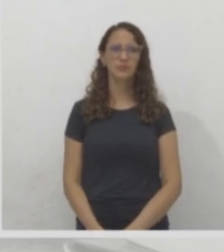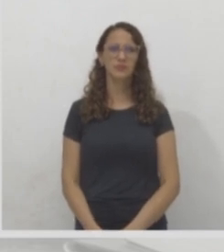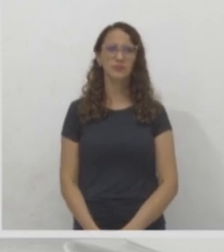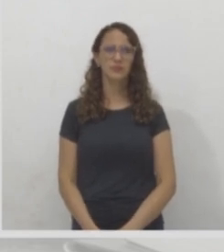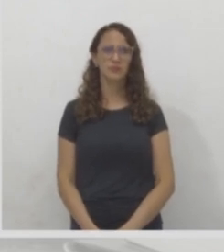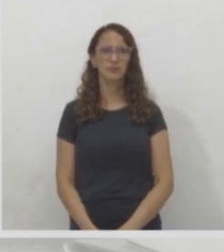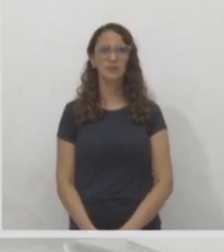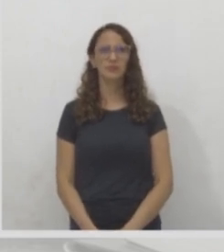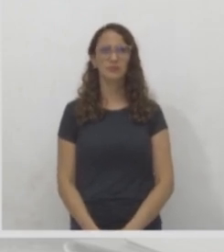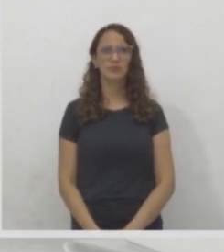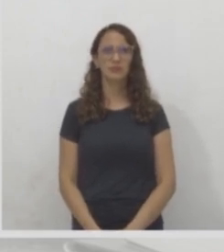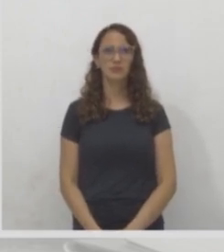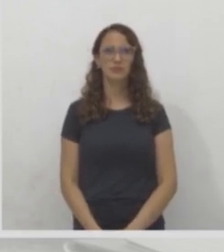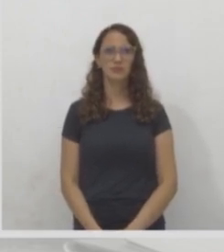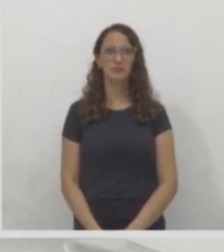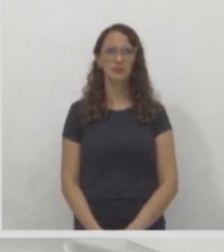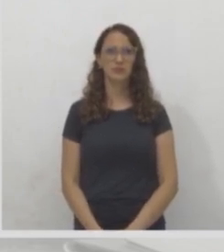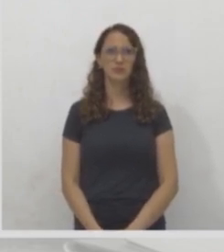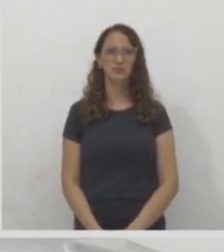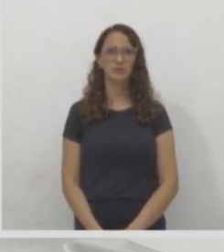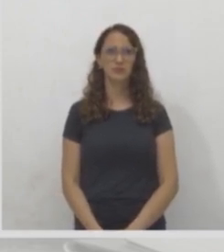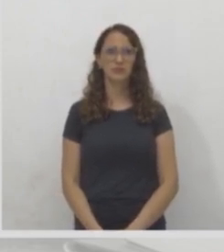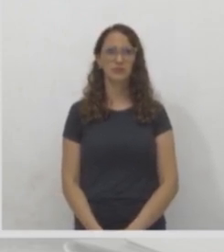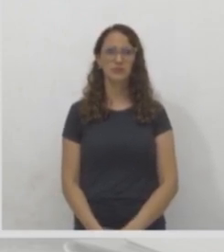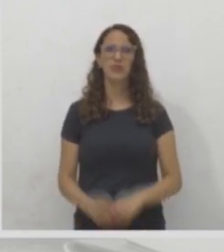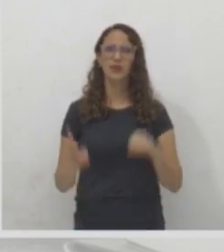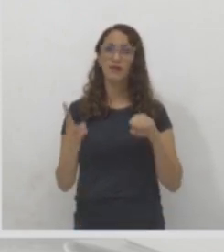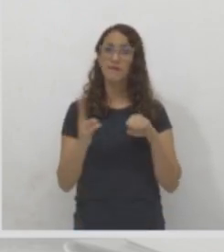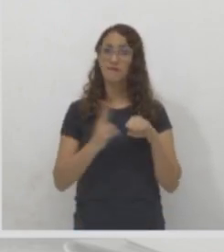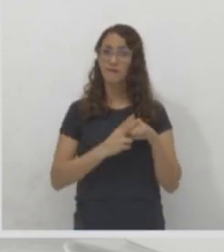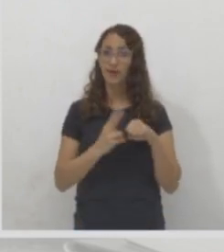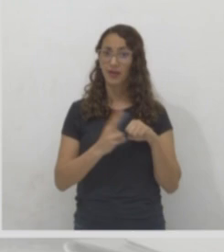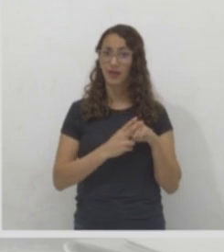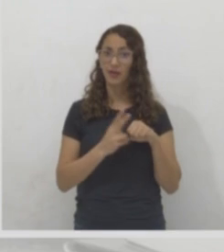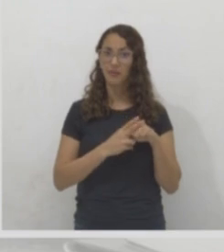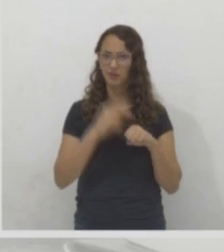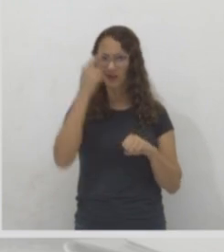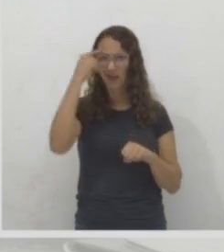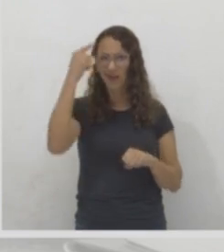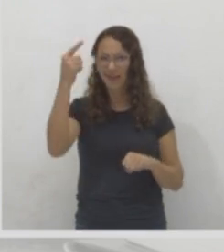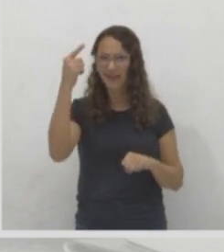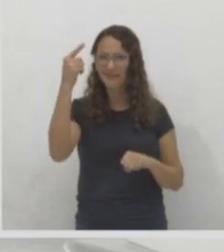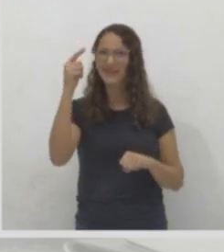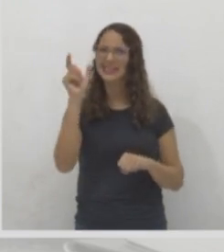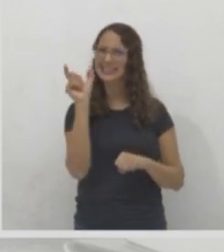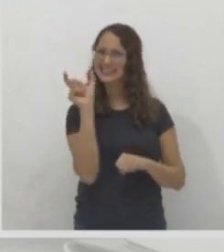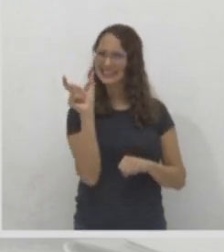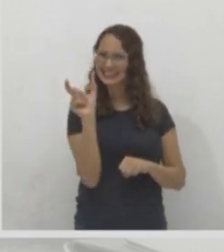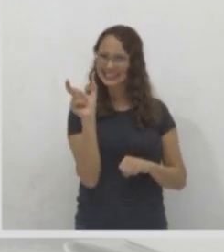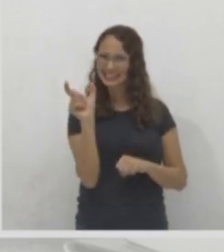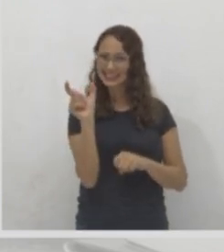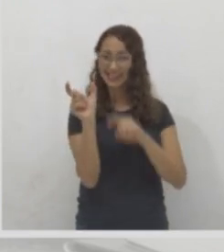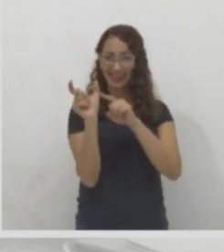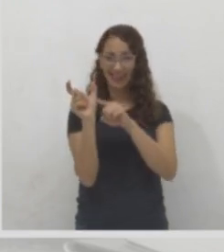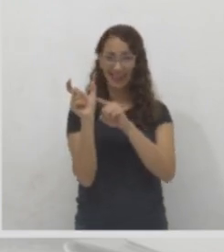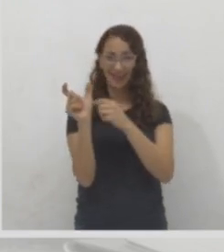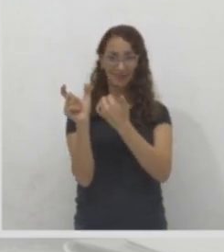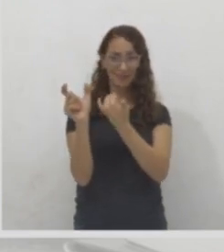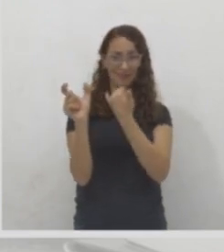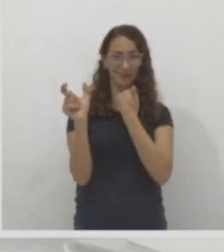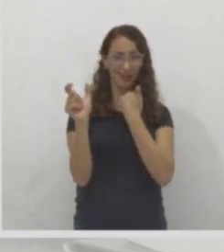dos verbos. Lembrando que verbo, certo, é aquele termo que indica